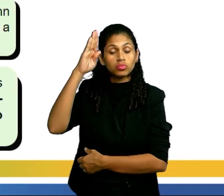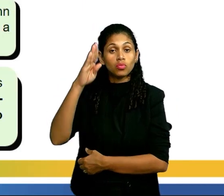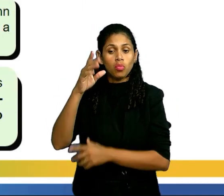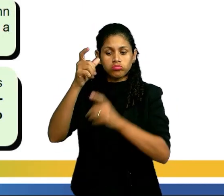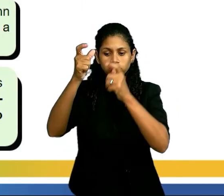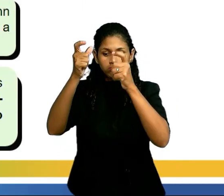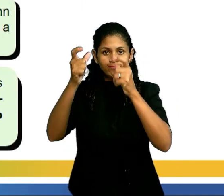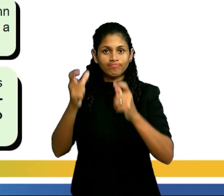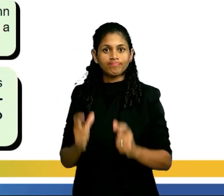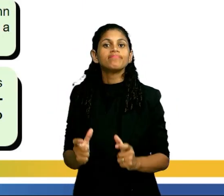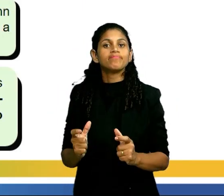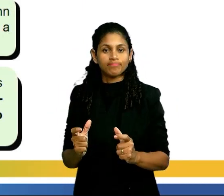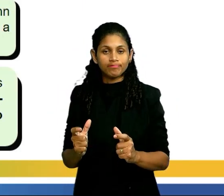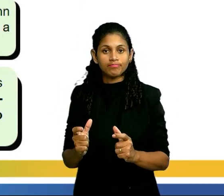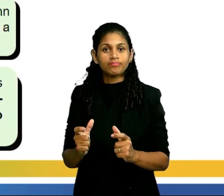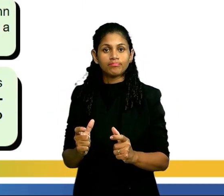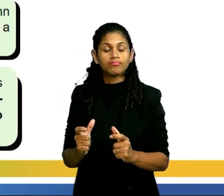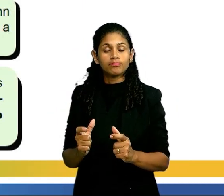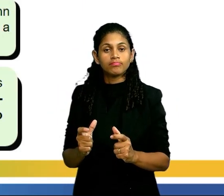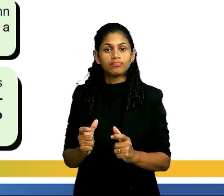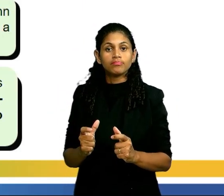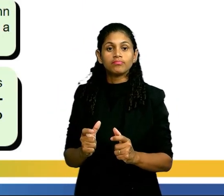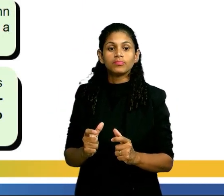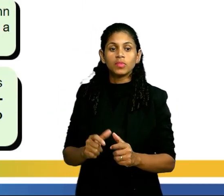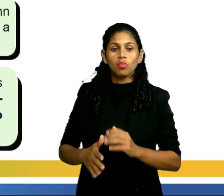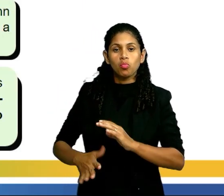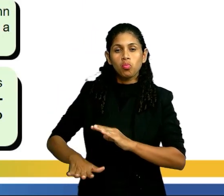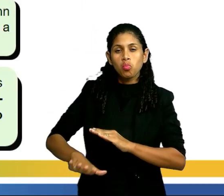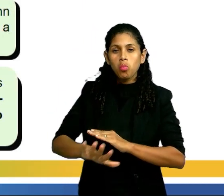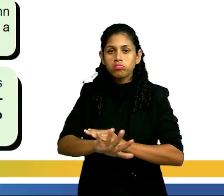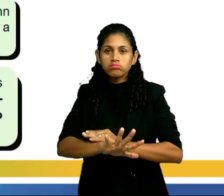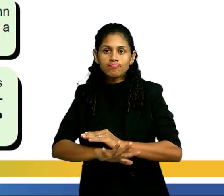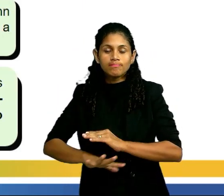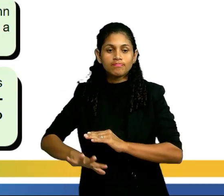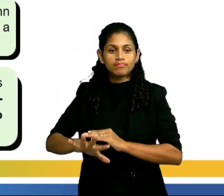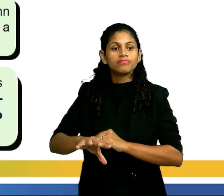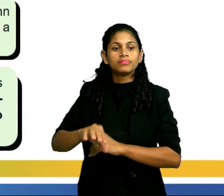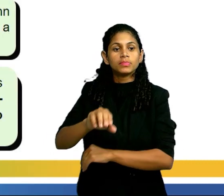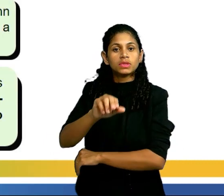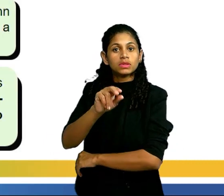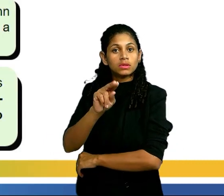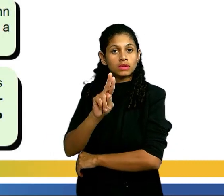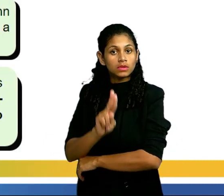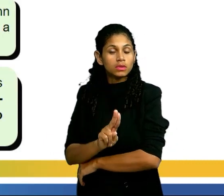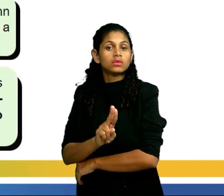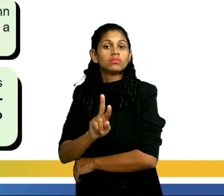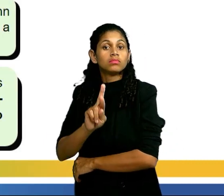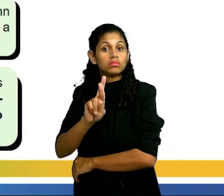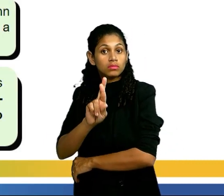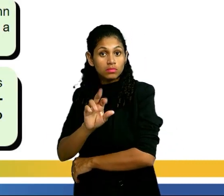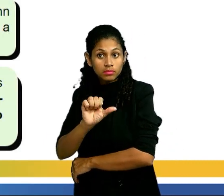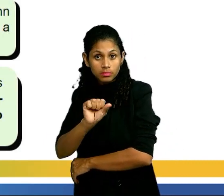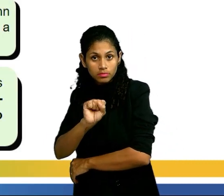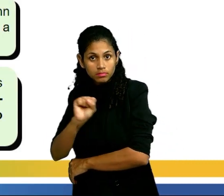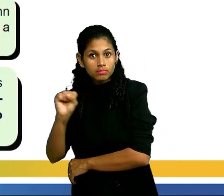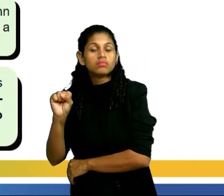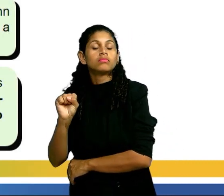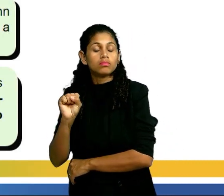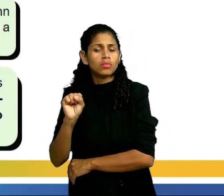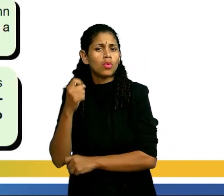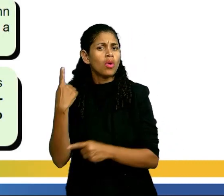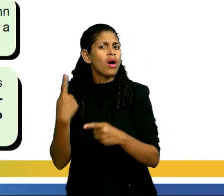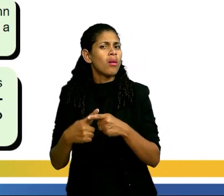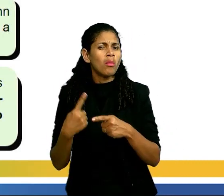militar soviética. Então, em plena Guerra Fria, isso não representava boa coisa, né? Então, por que então que Cuba